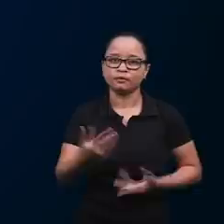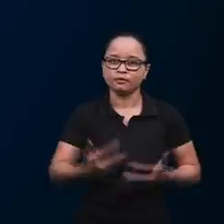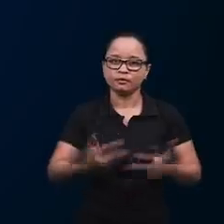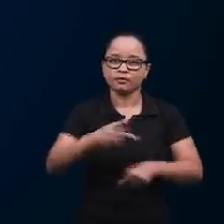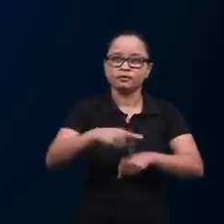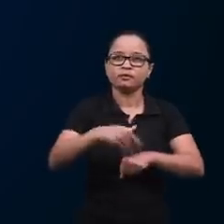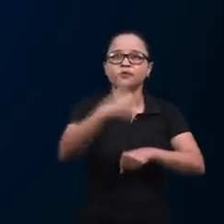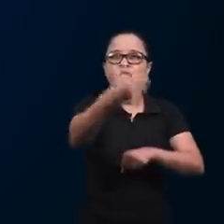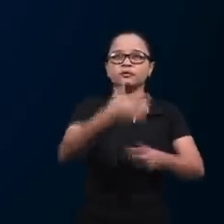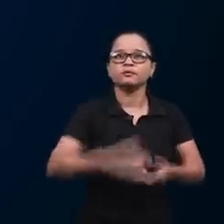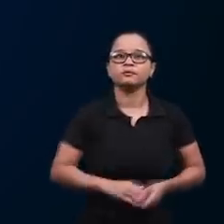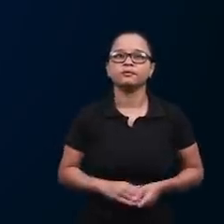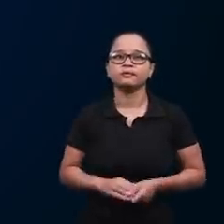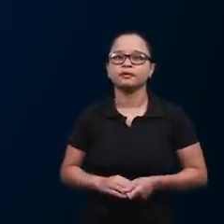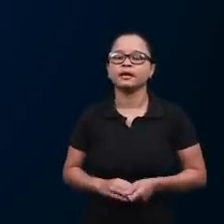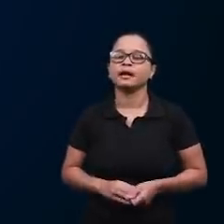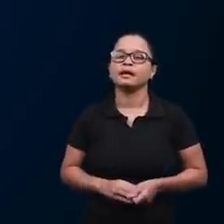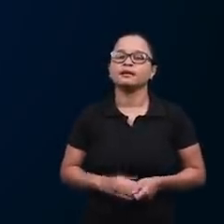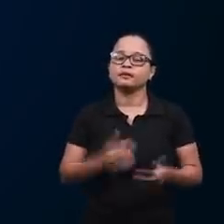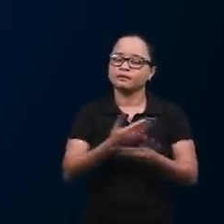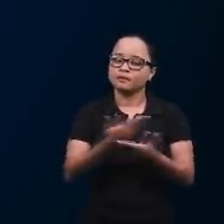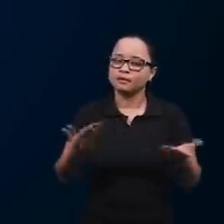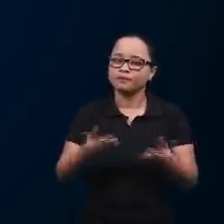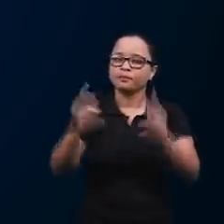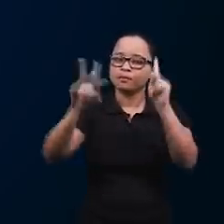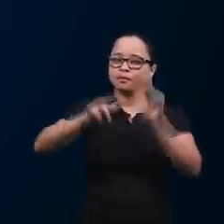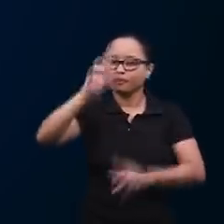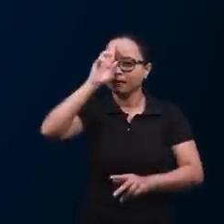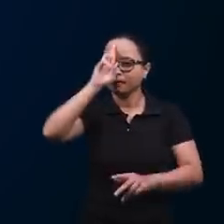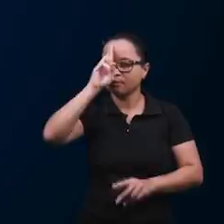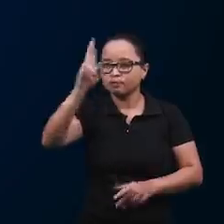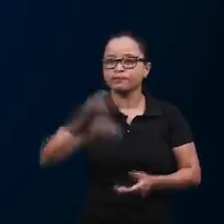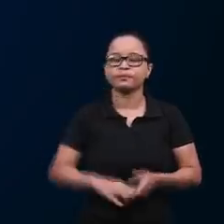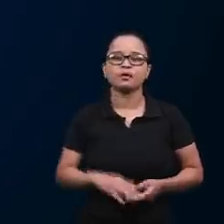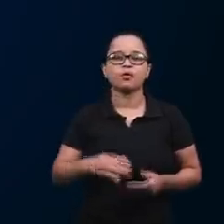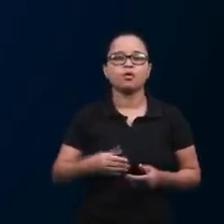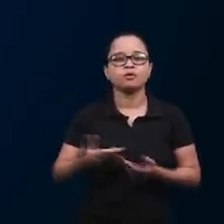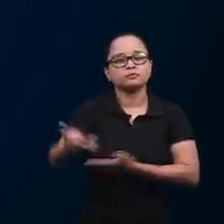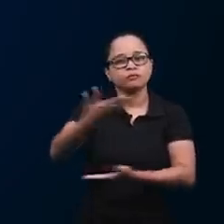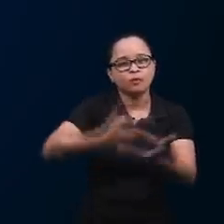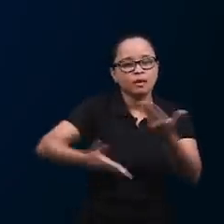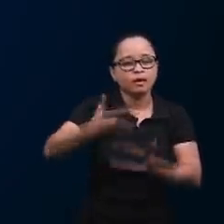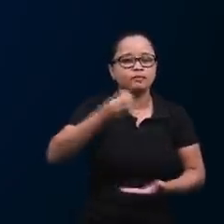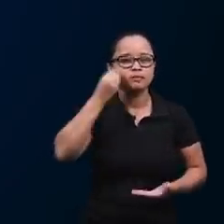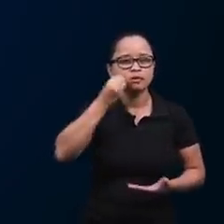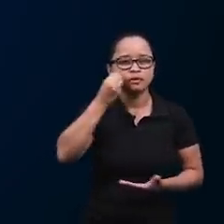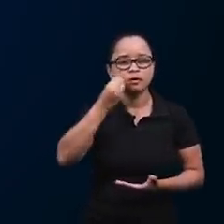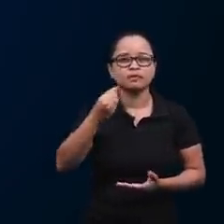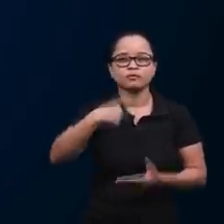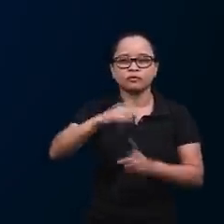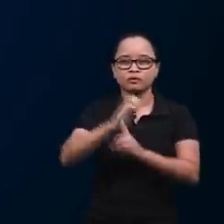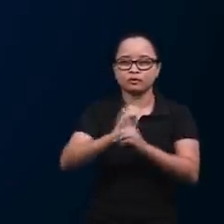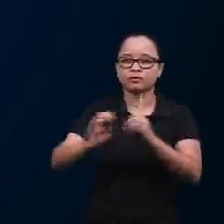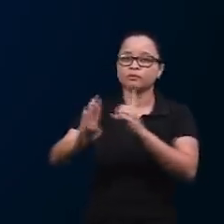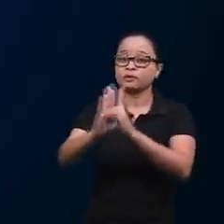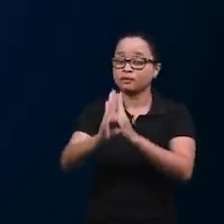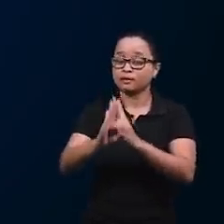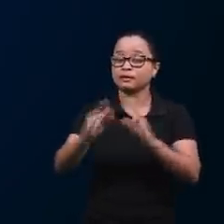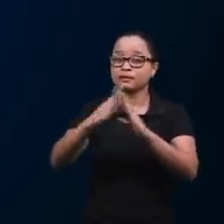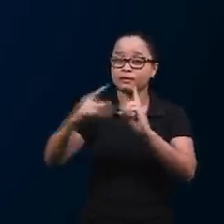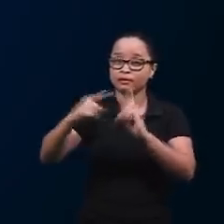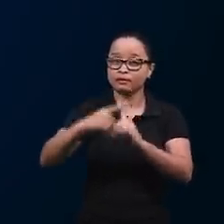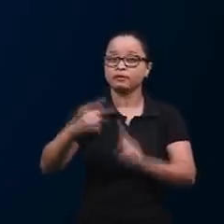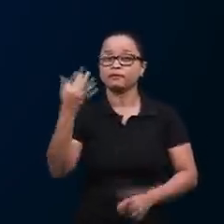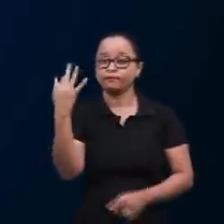irmão do exterior irmãos a paz do Senhor eu gostaria de compartilhar as experiências que temos tido com a escola bíblica dominical